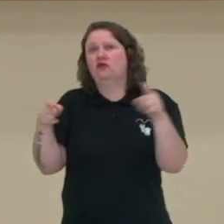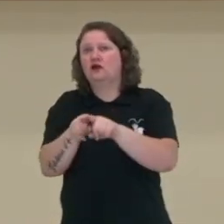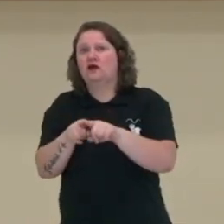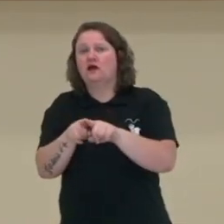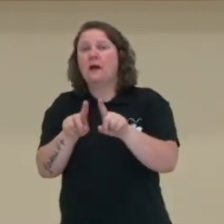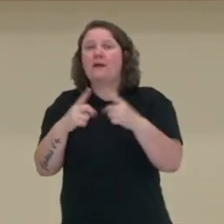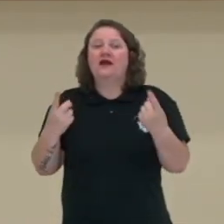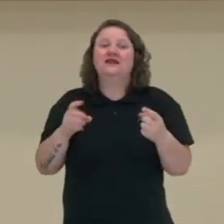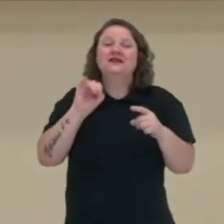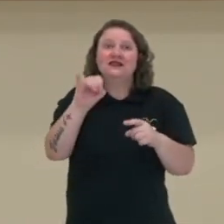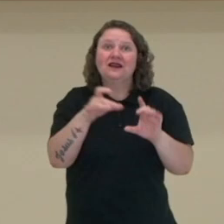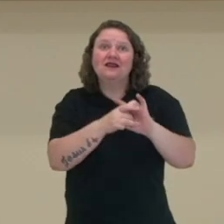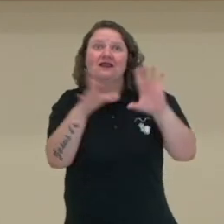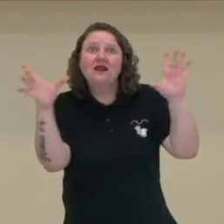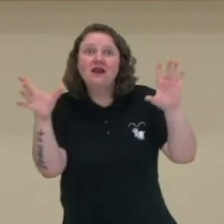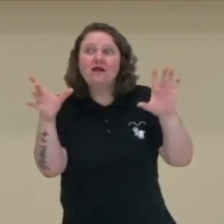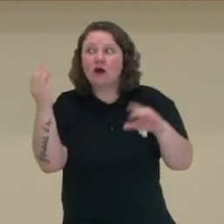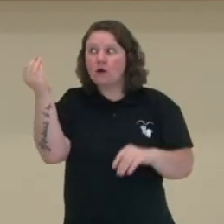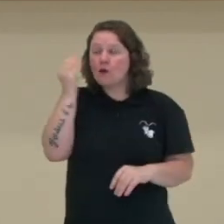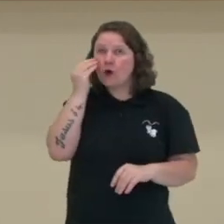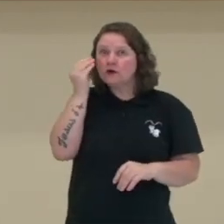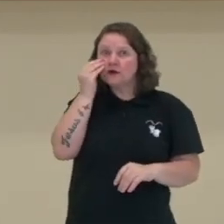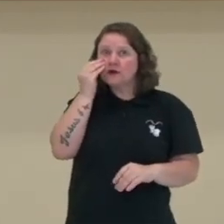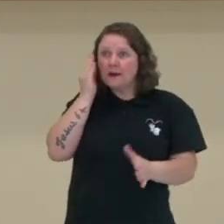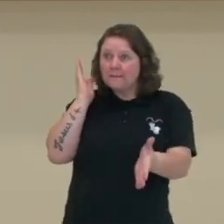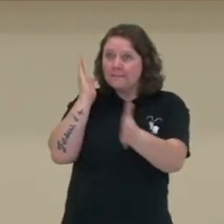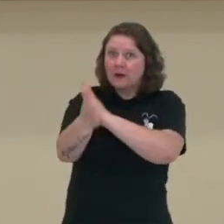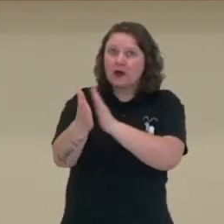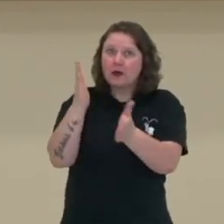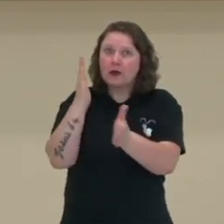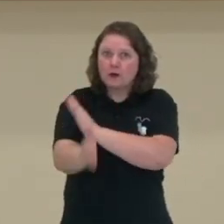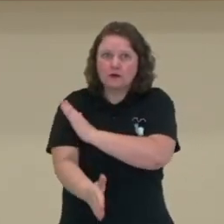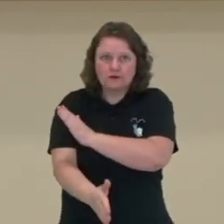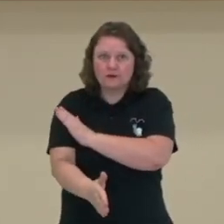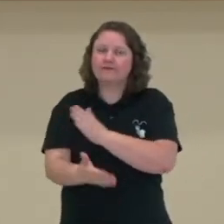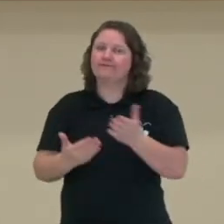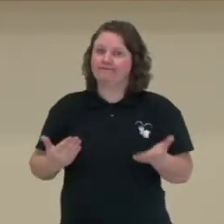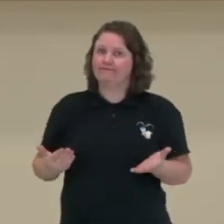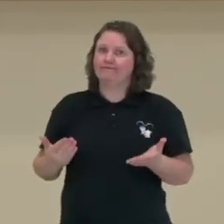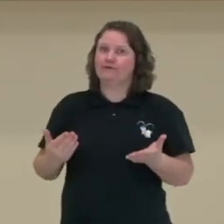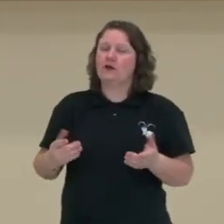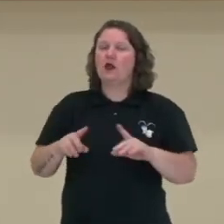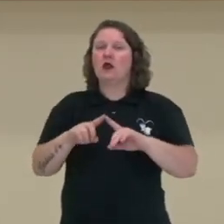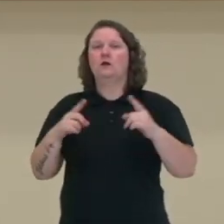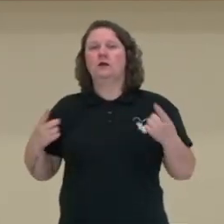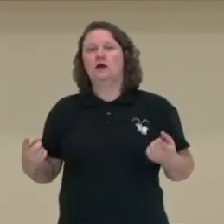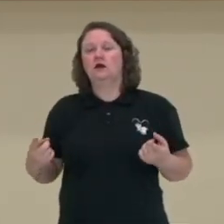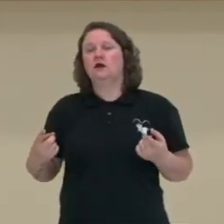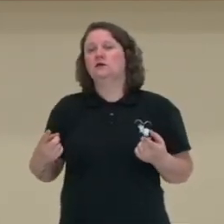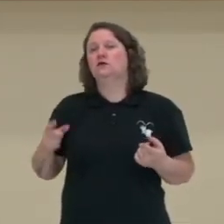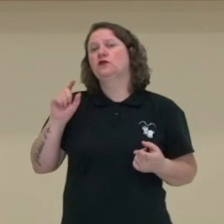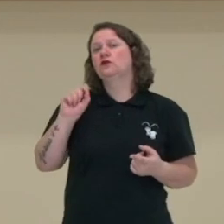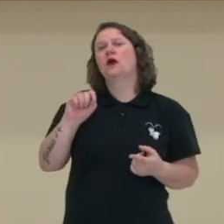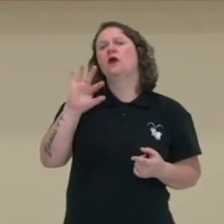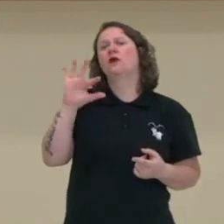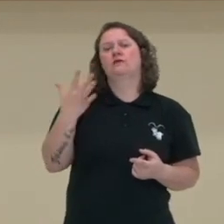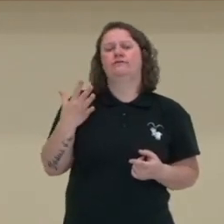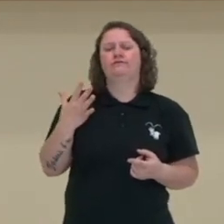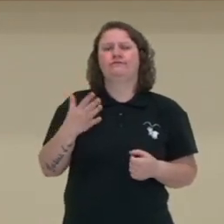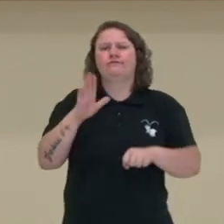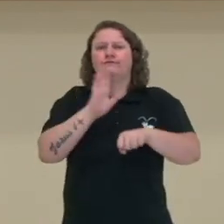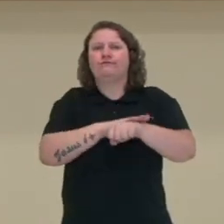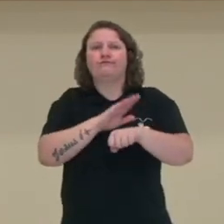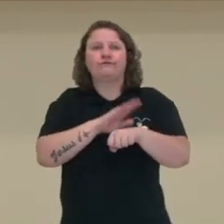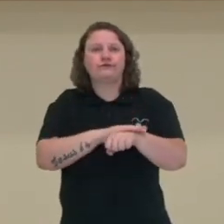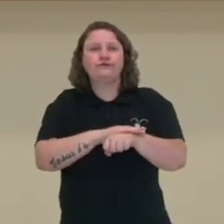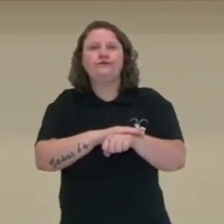dele escapar. E foi uma solução paliativa, por um período só, encontrada